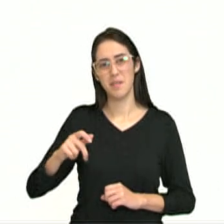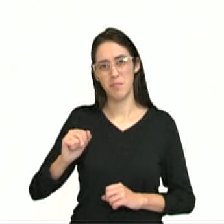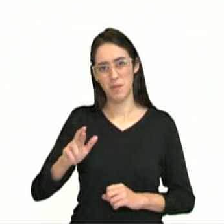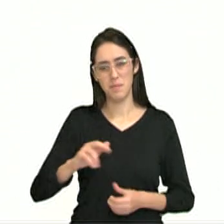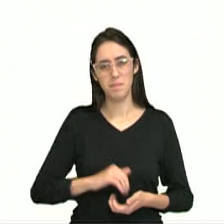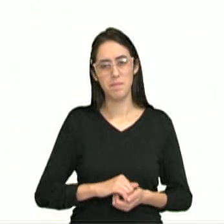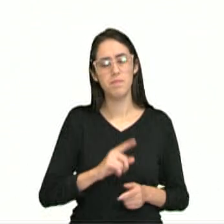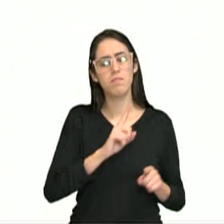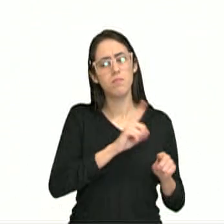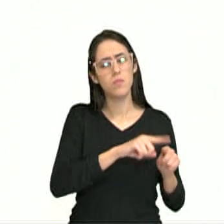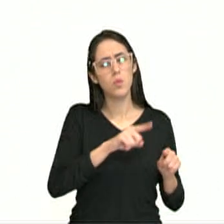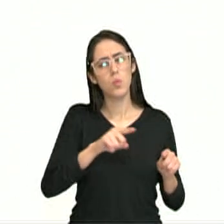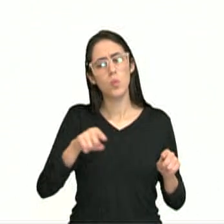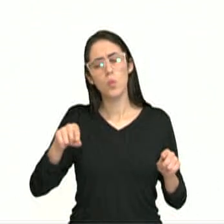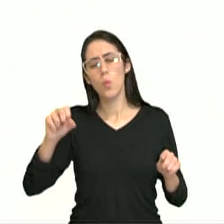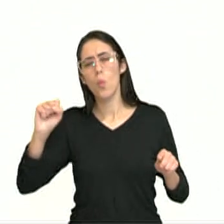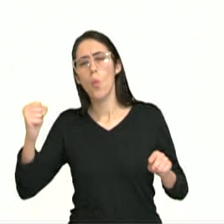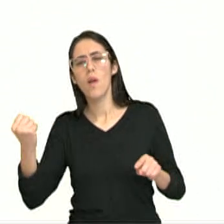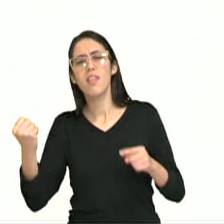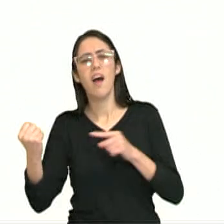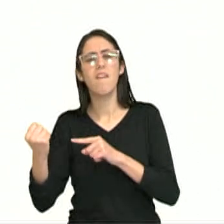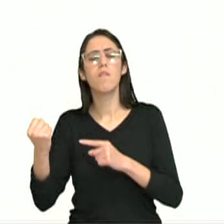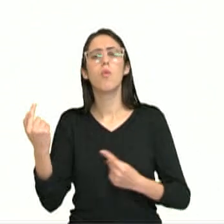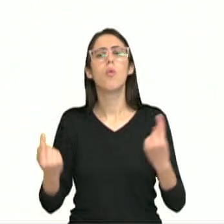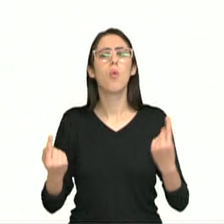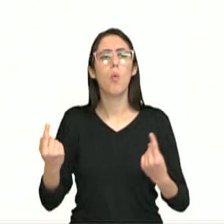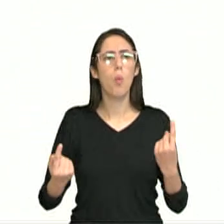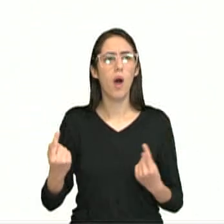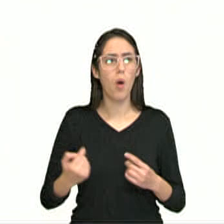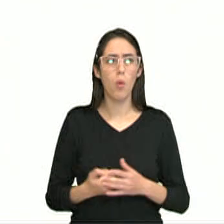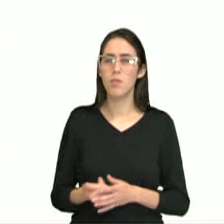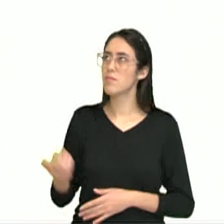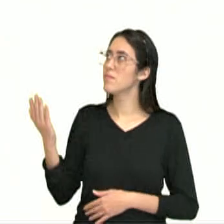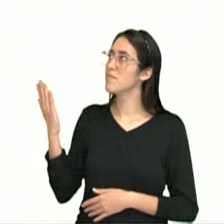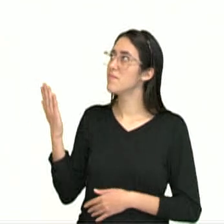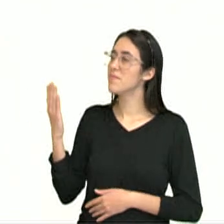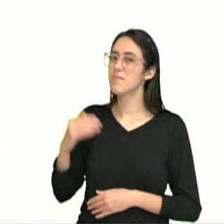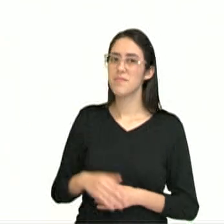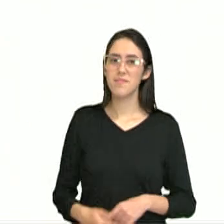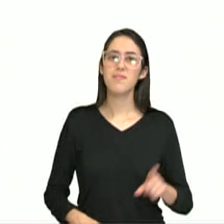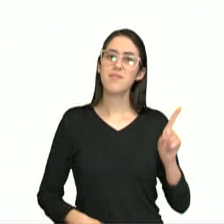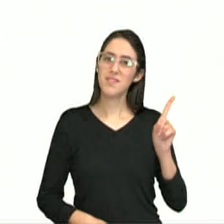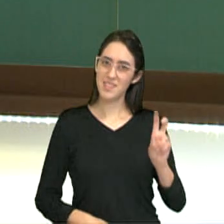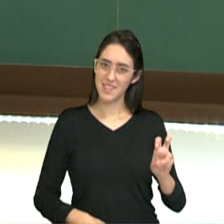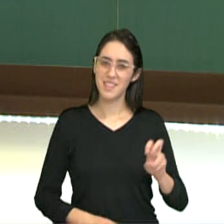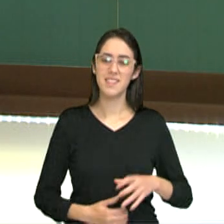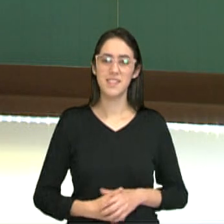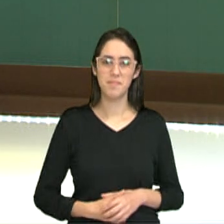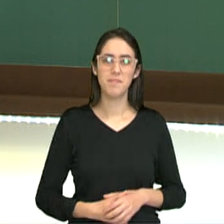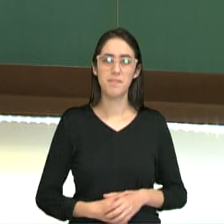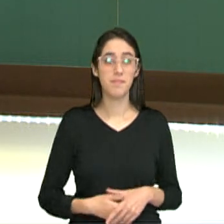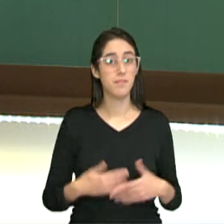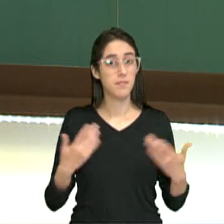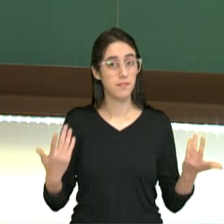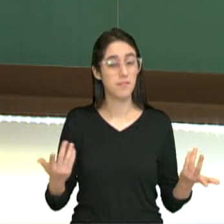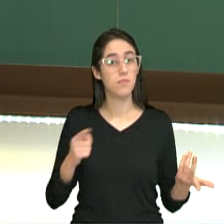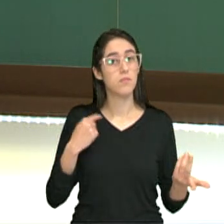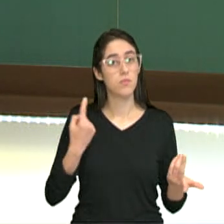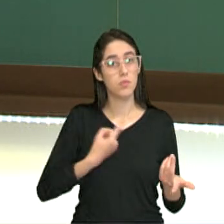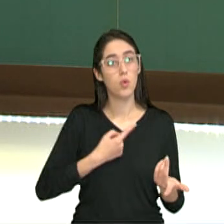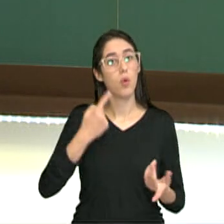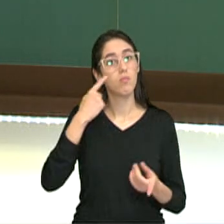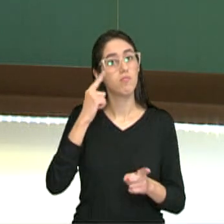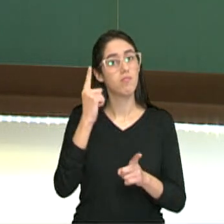o 8º termo dessa sequência? Então, o 8º termo dessa sequência é o 15. Então, aqui nós descobrimos os